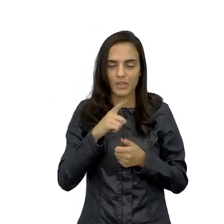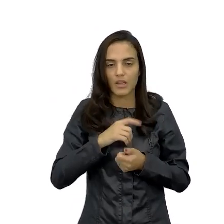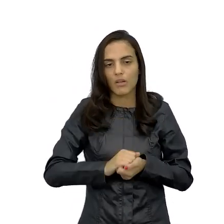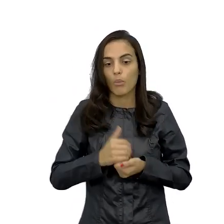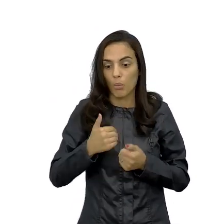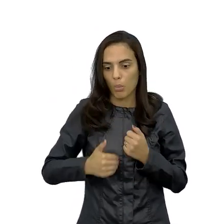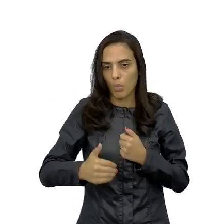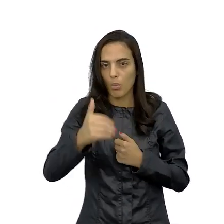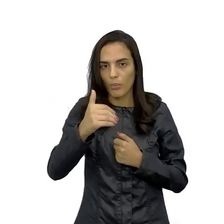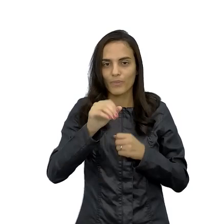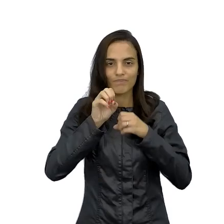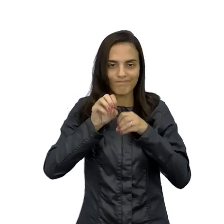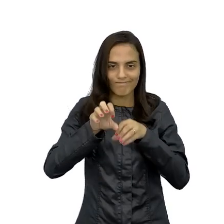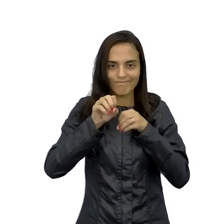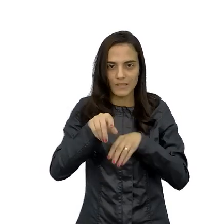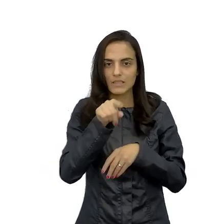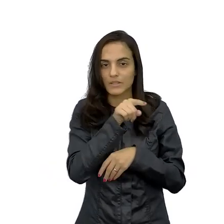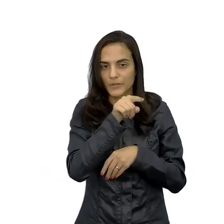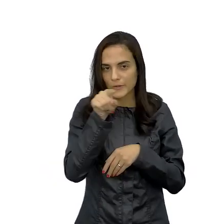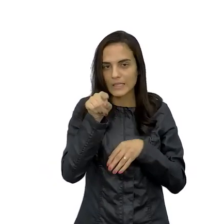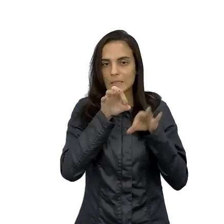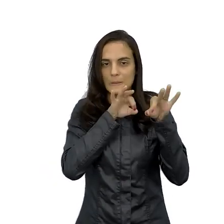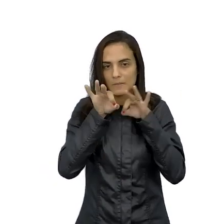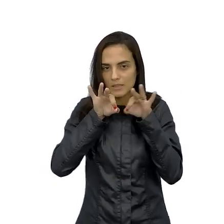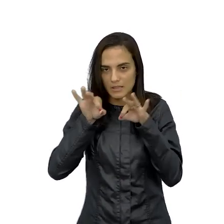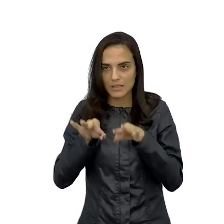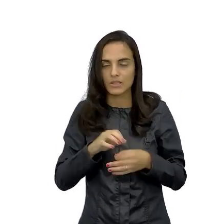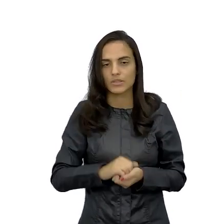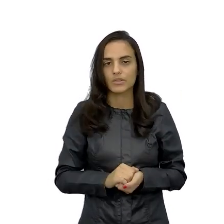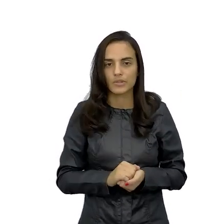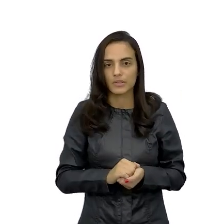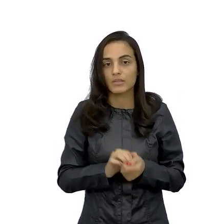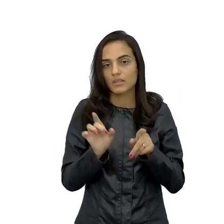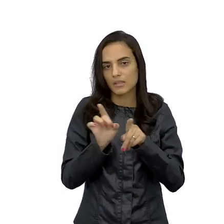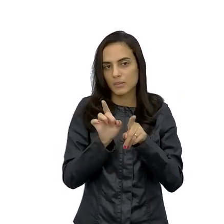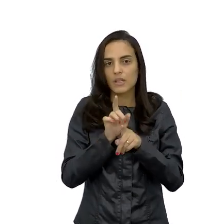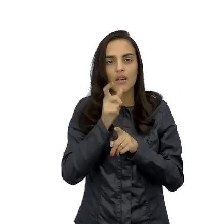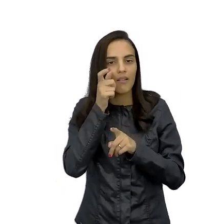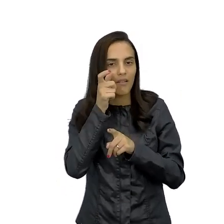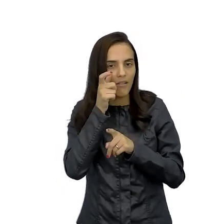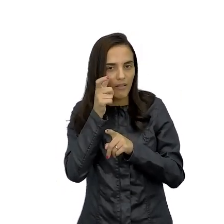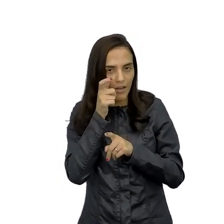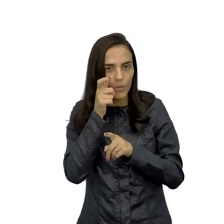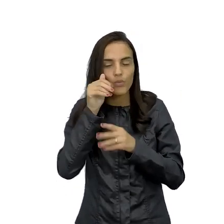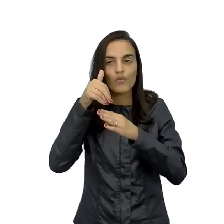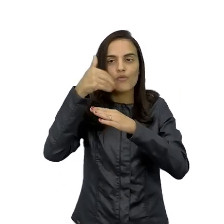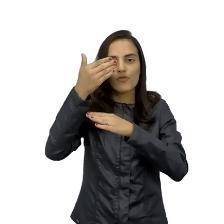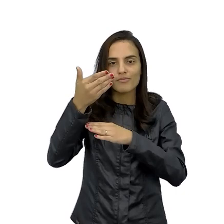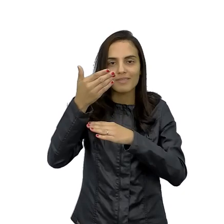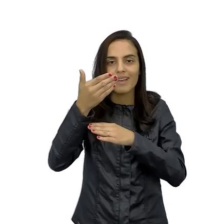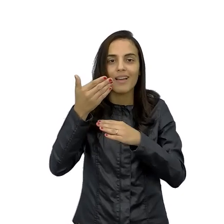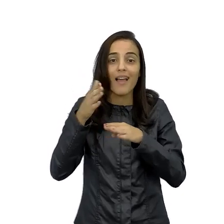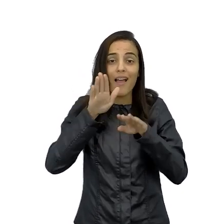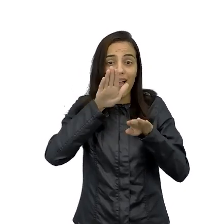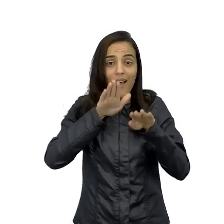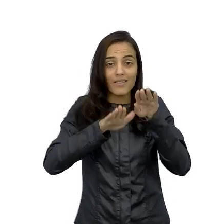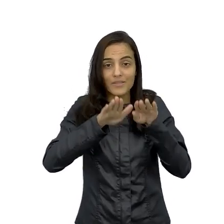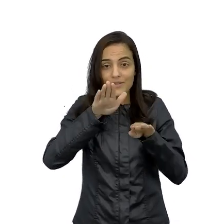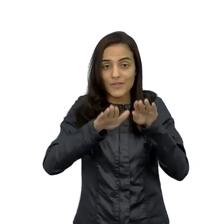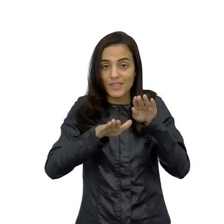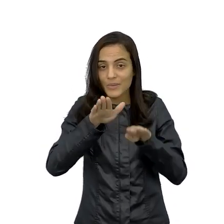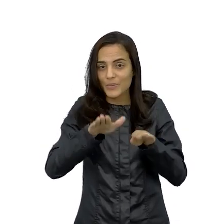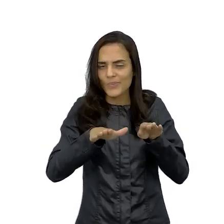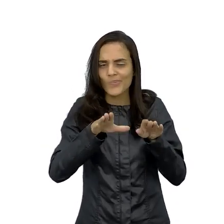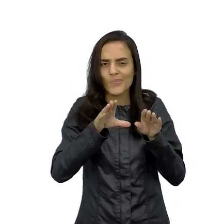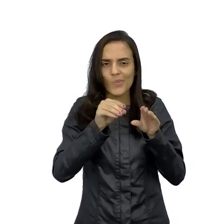ao longo do ensino que você planeja, né? E as observações, no fundo, de sala de aula, que às vezes são